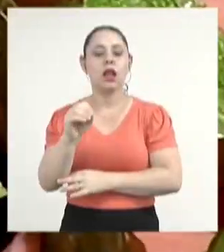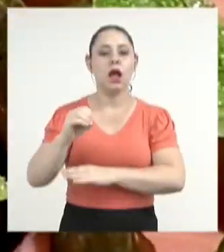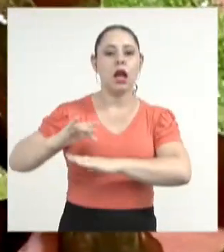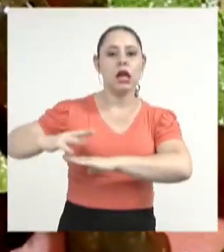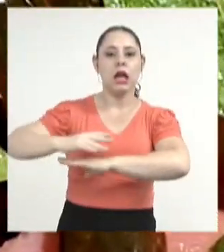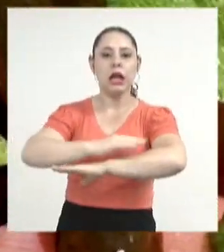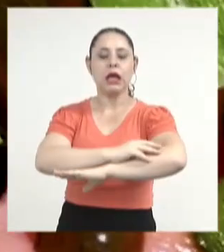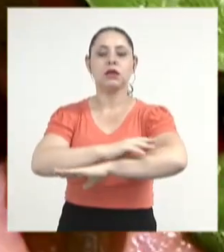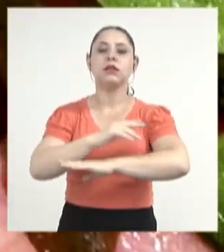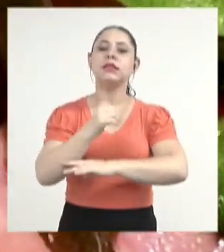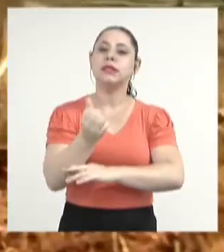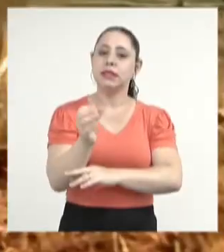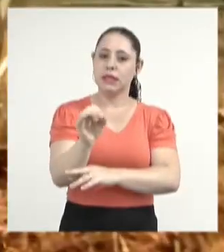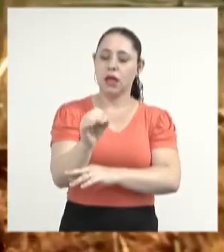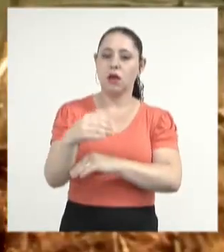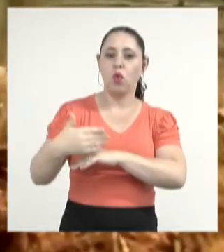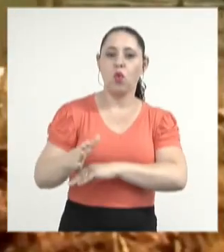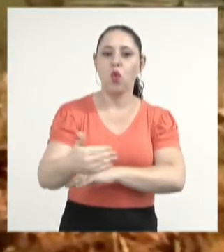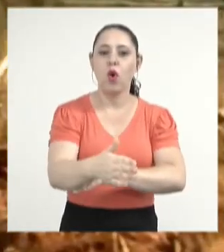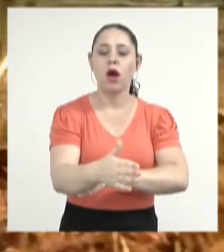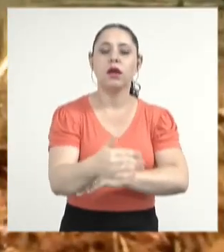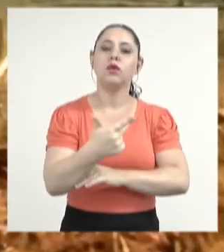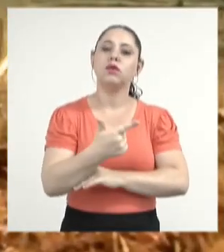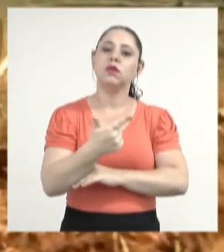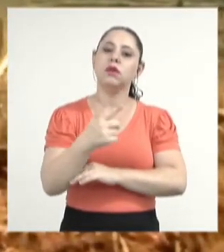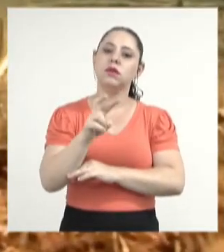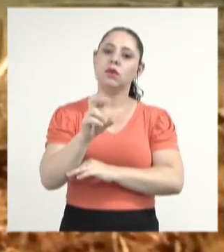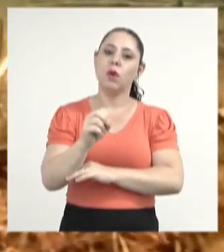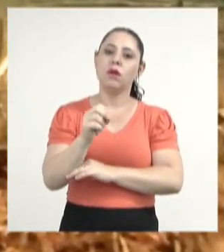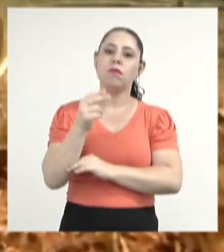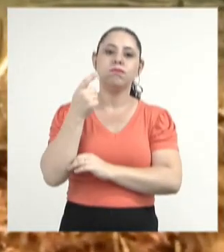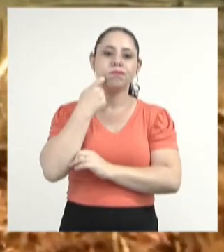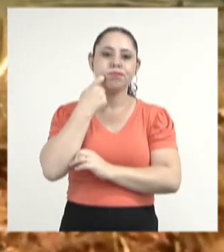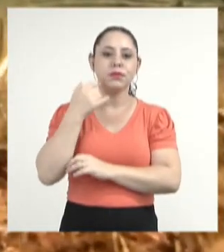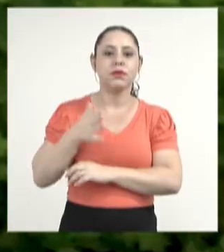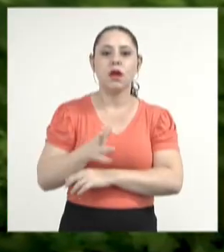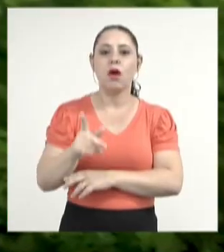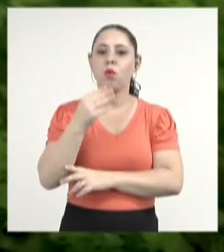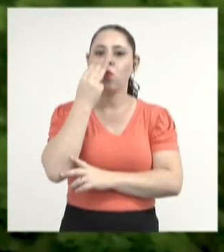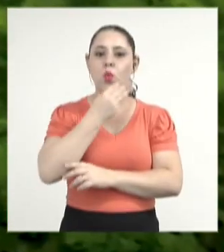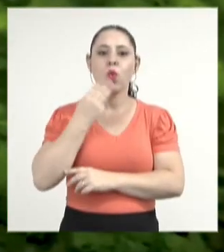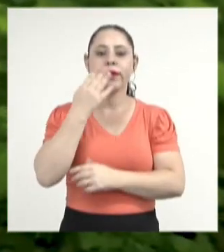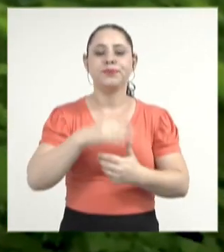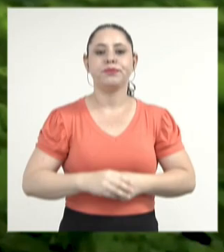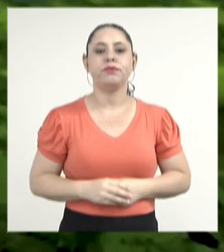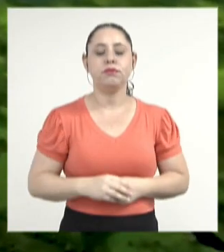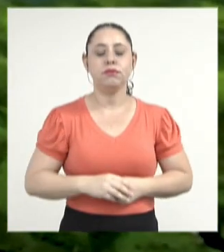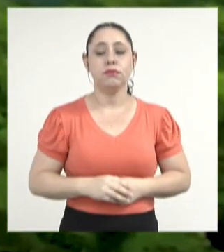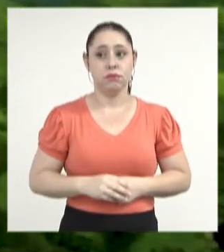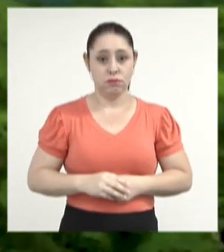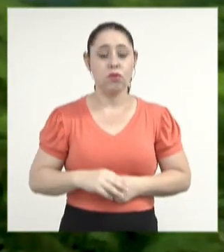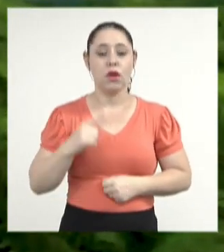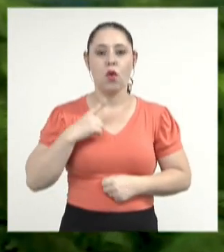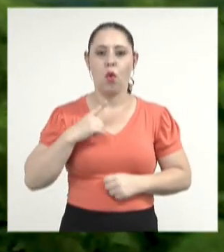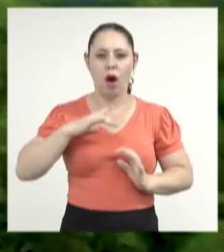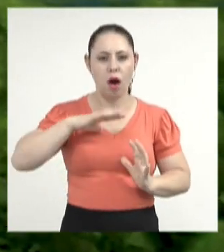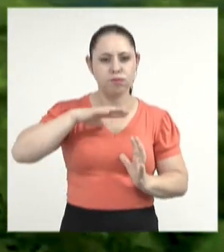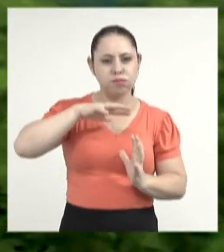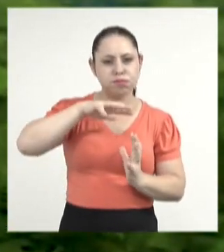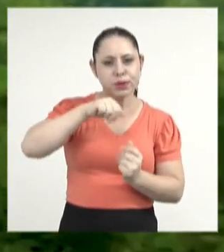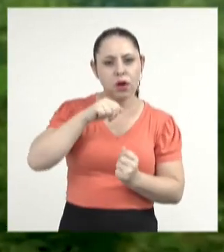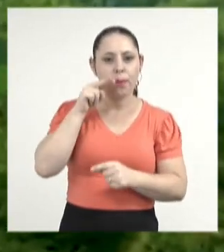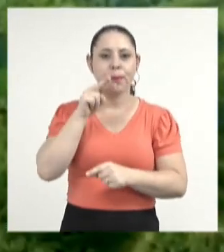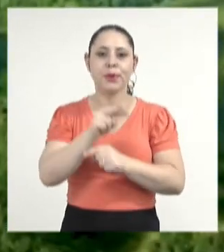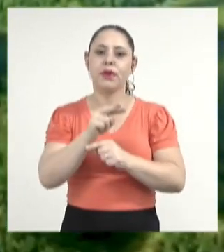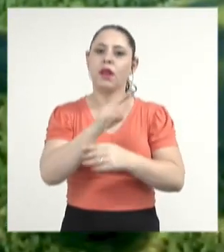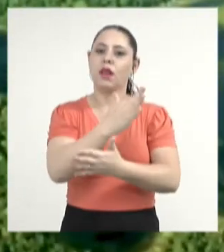répteis, 60 de anfíbios e 260 peixes de água doce. Todo esse universo ganha proteção com a